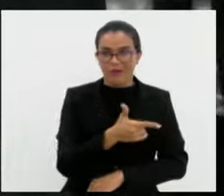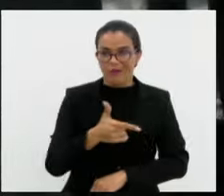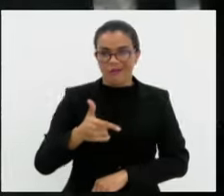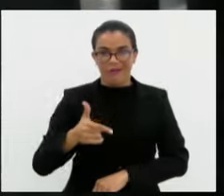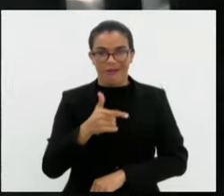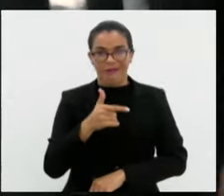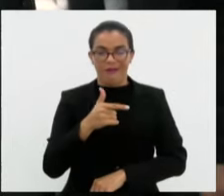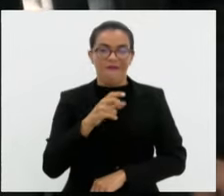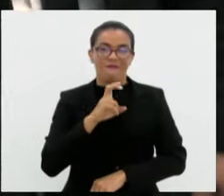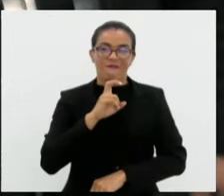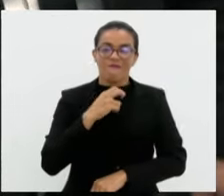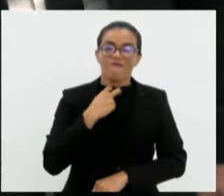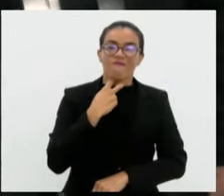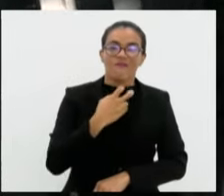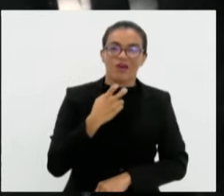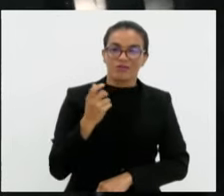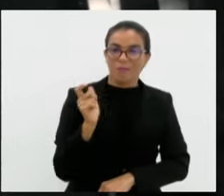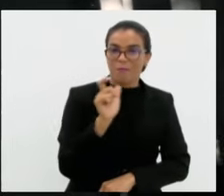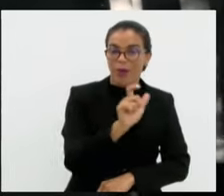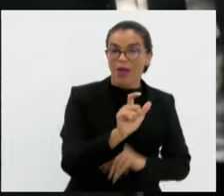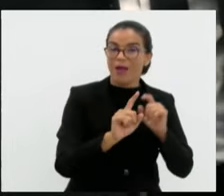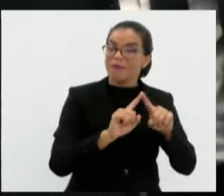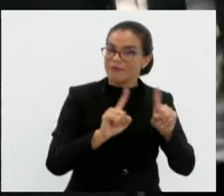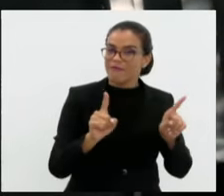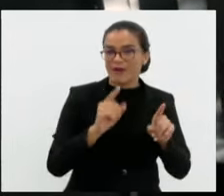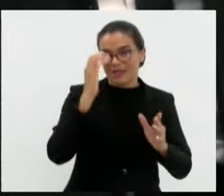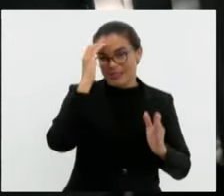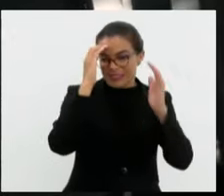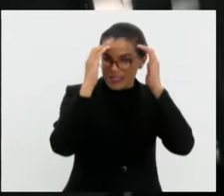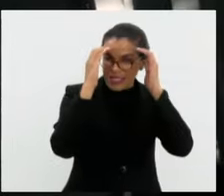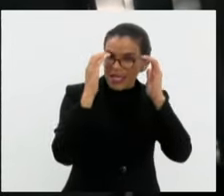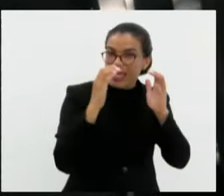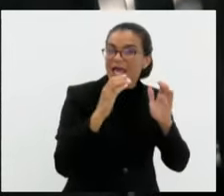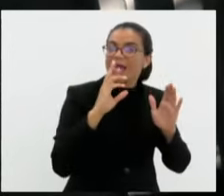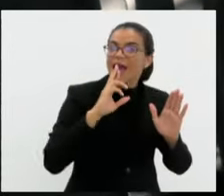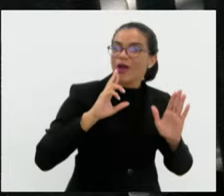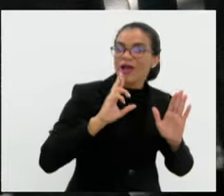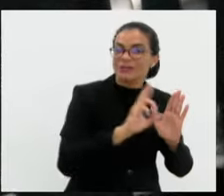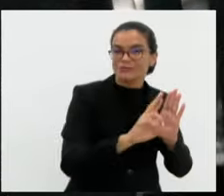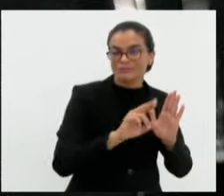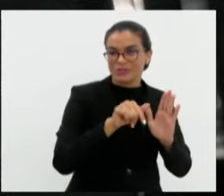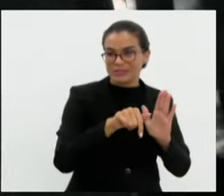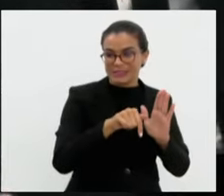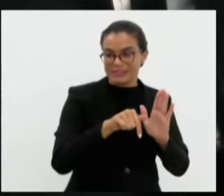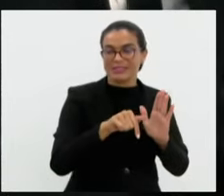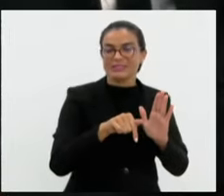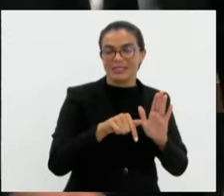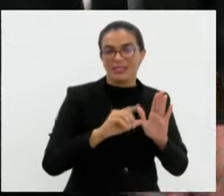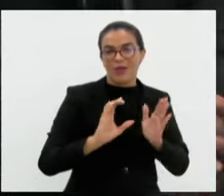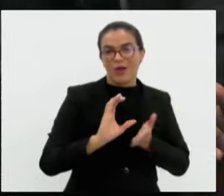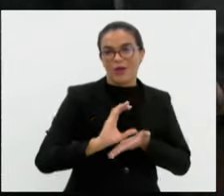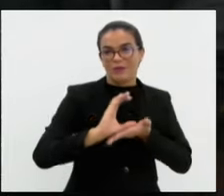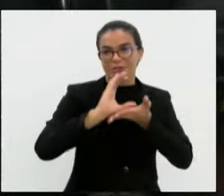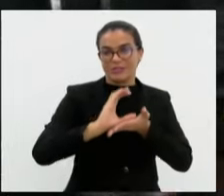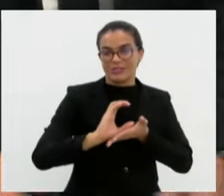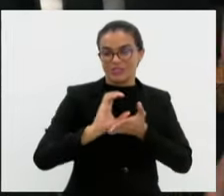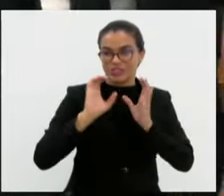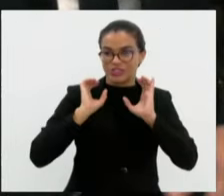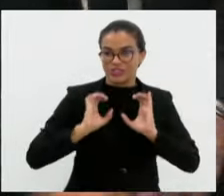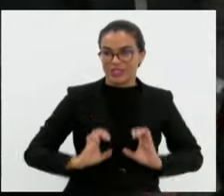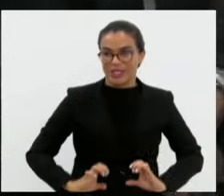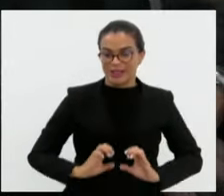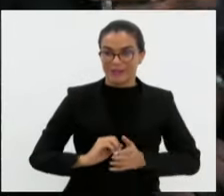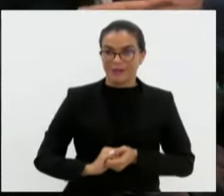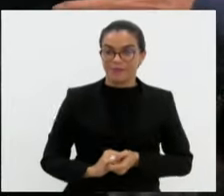a deputada irá responder ao Conselho de Ética diante dos gravíssimos fatos apontados